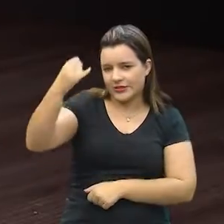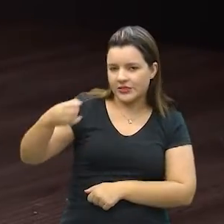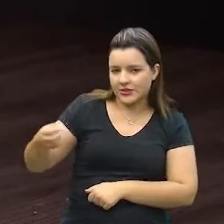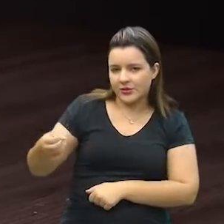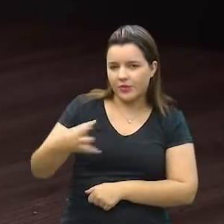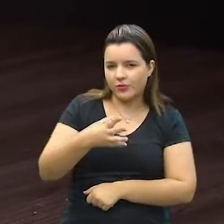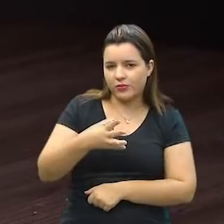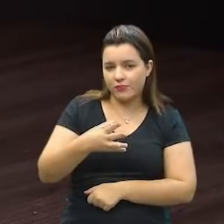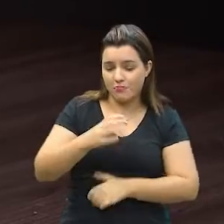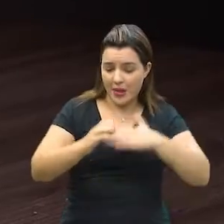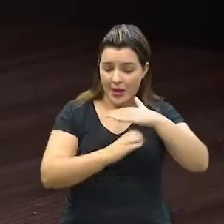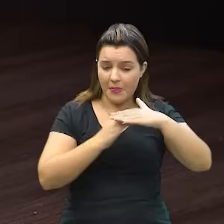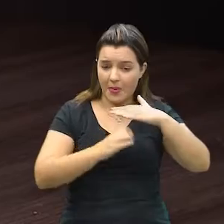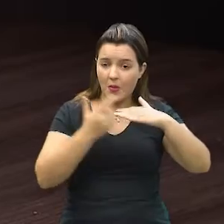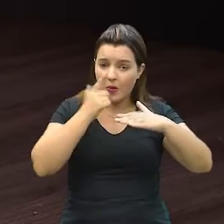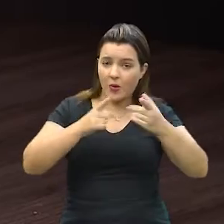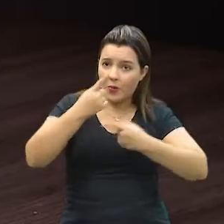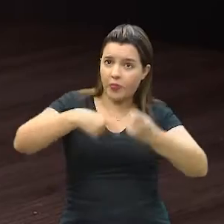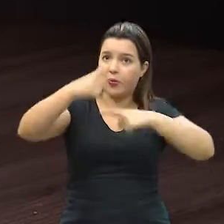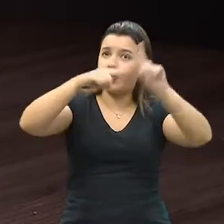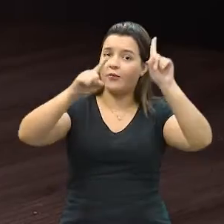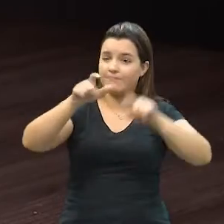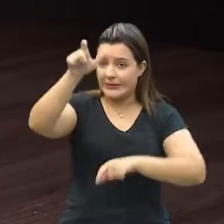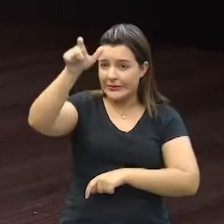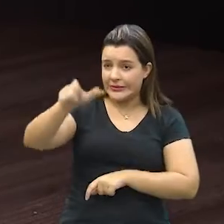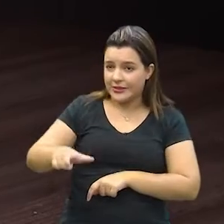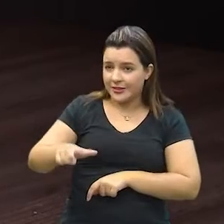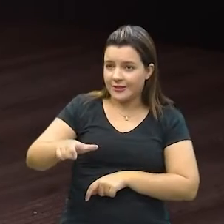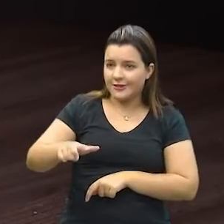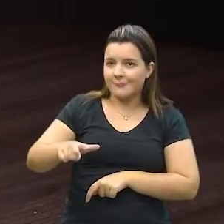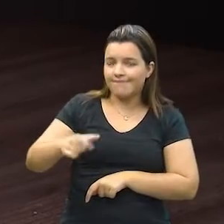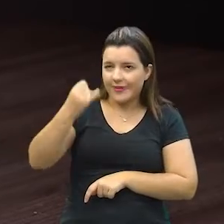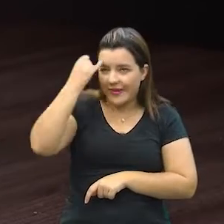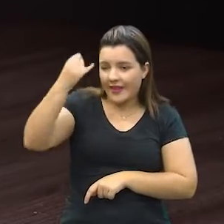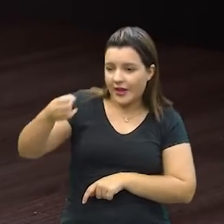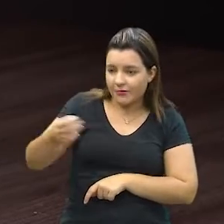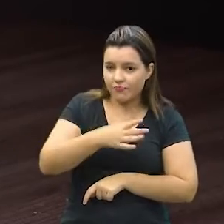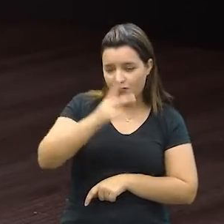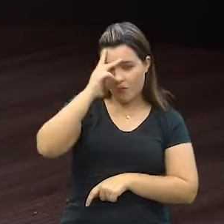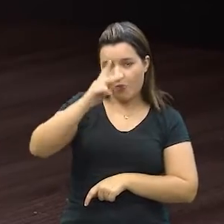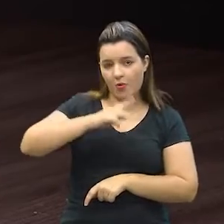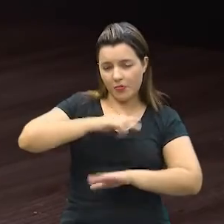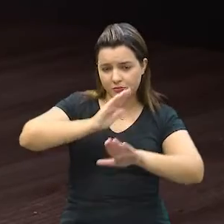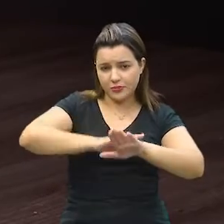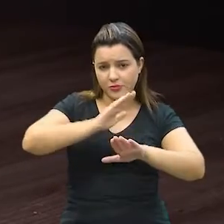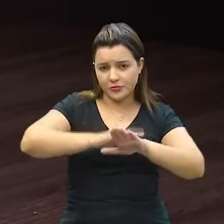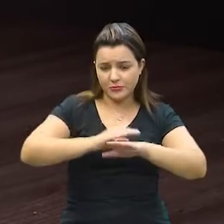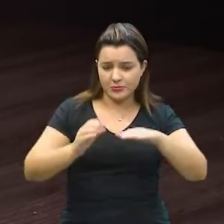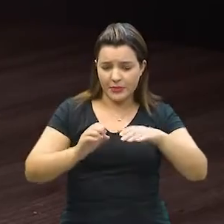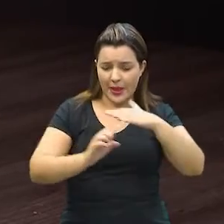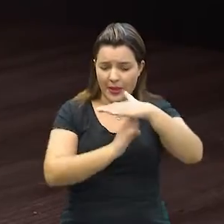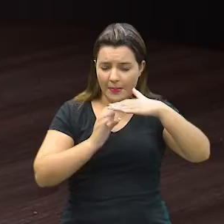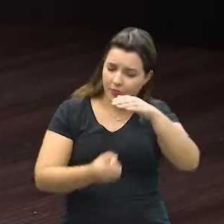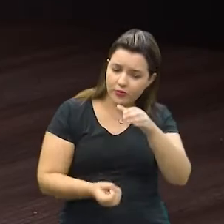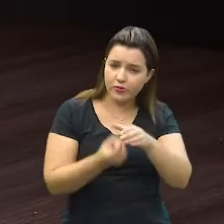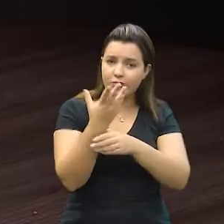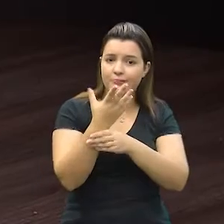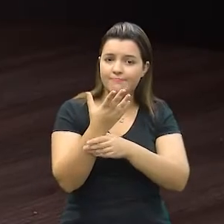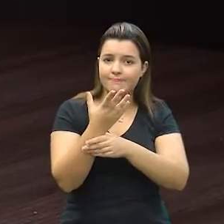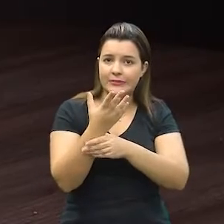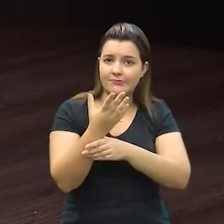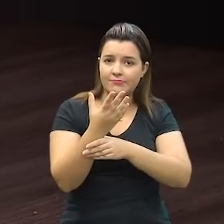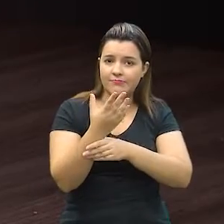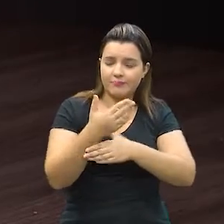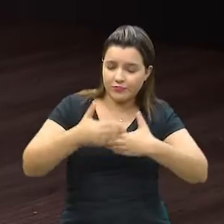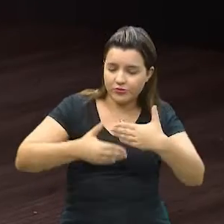casos de superação, pessoas que se reinventaram, que abriram o seu próprio negócio, que recomeçaram.